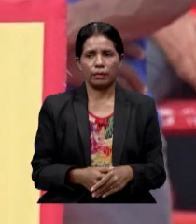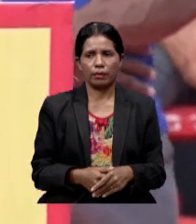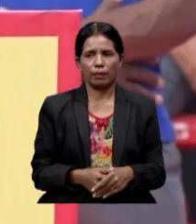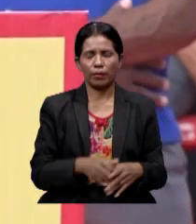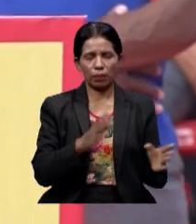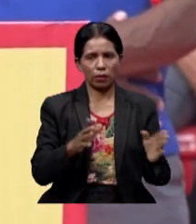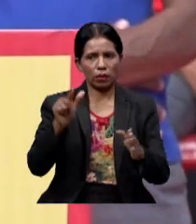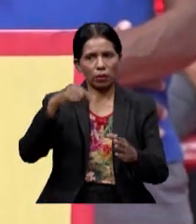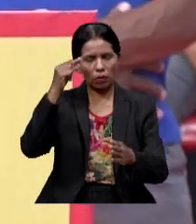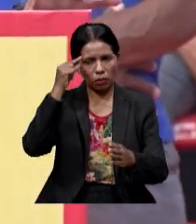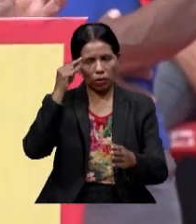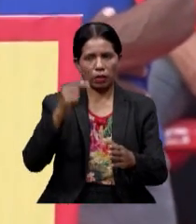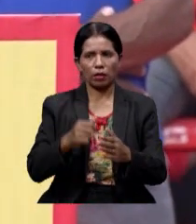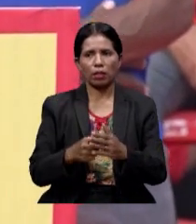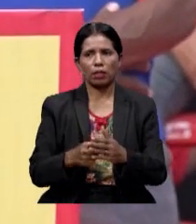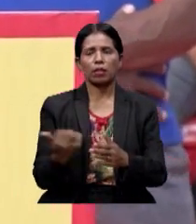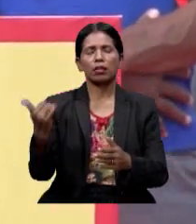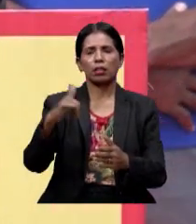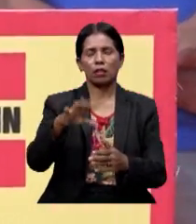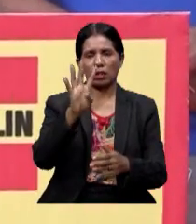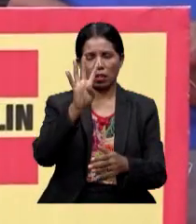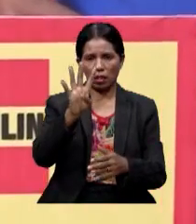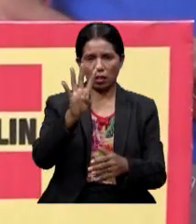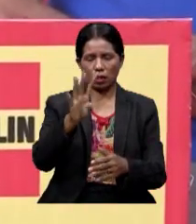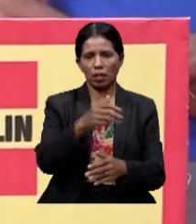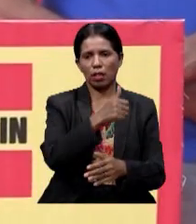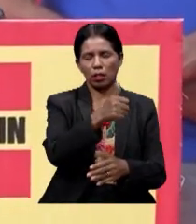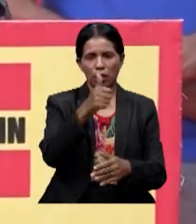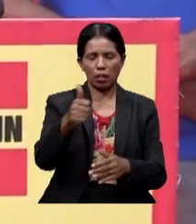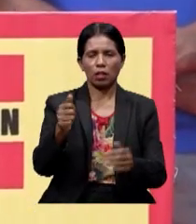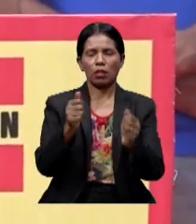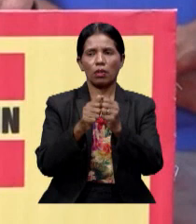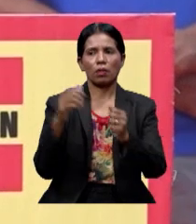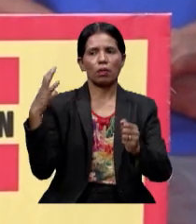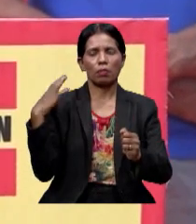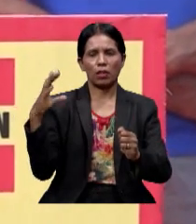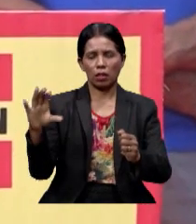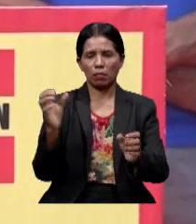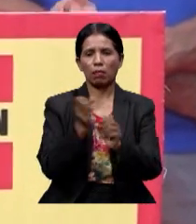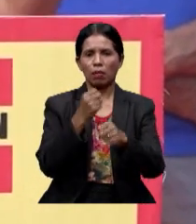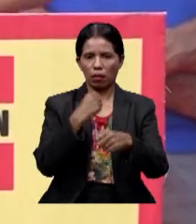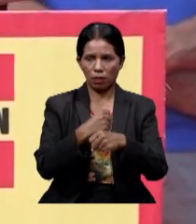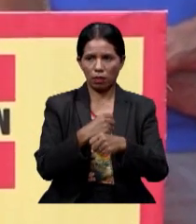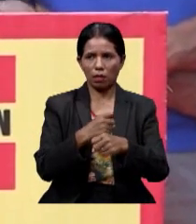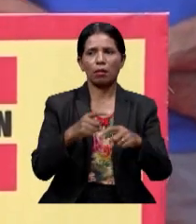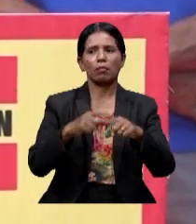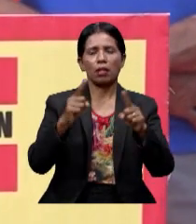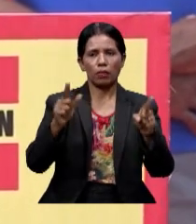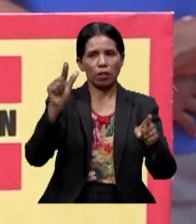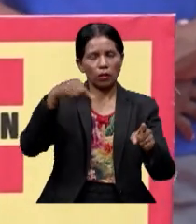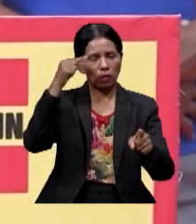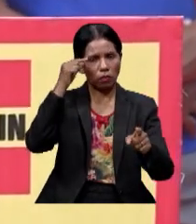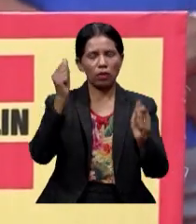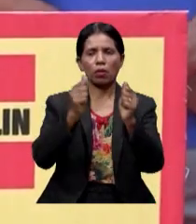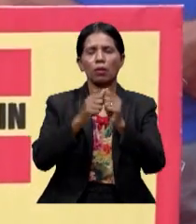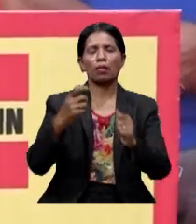Processo de governação, tira na errada, irida ou de competência, macalau. Vai bem, governo ou